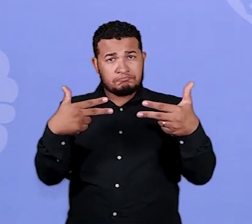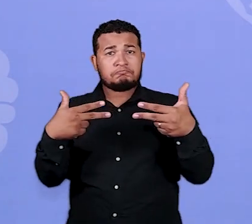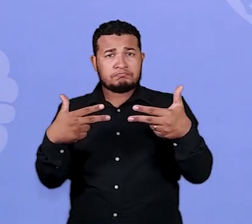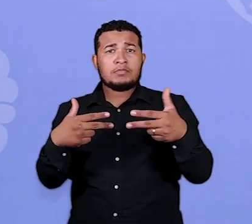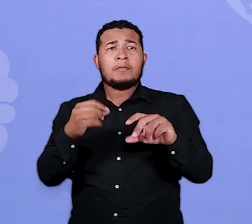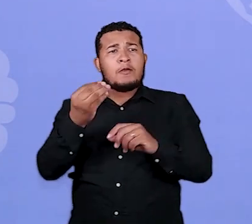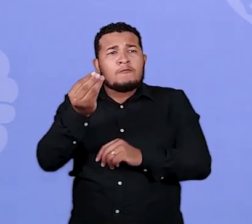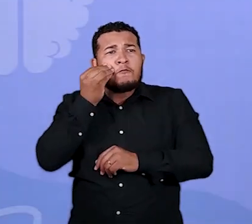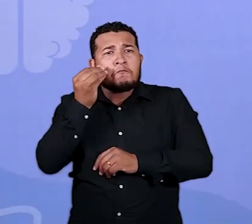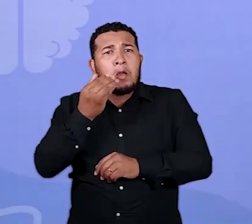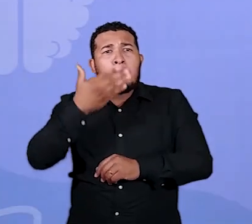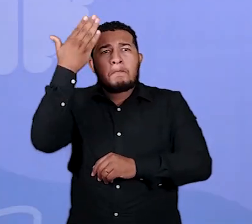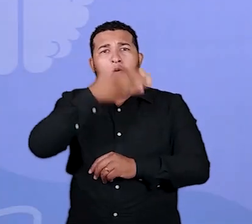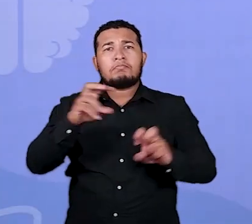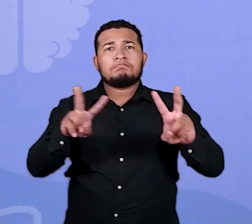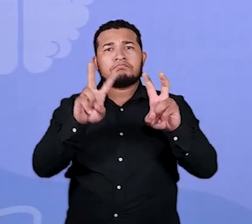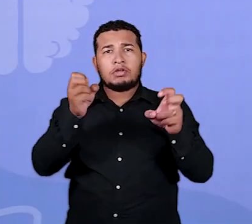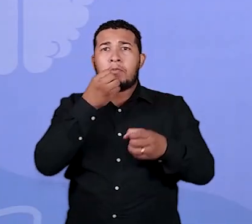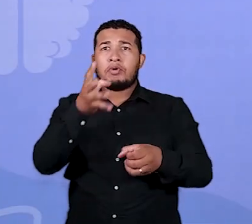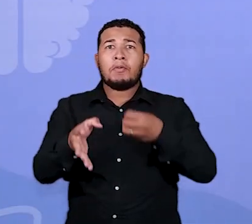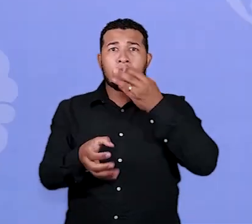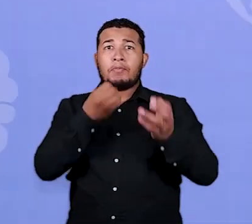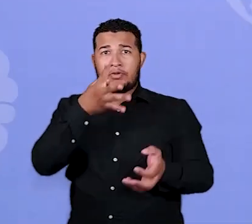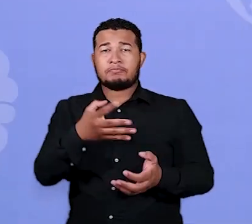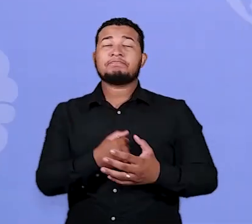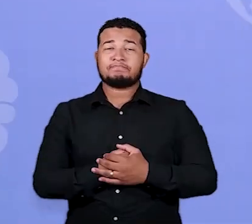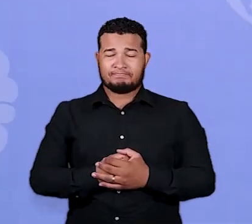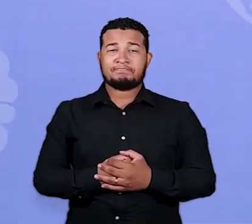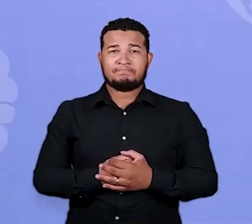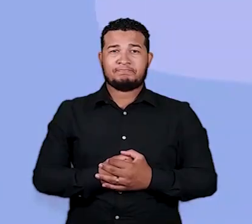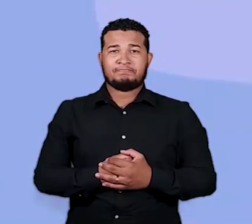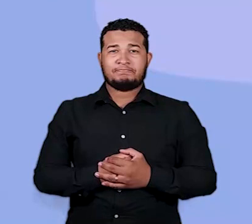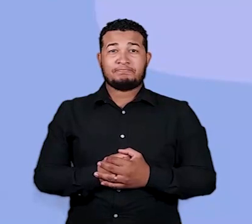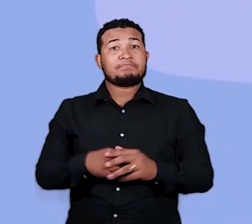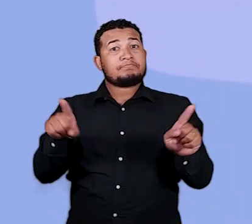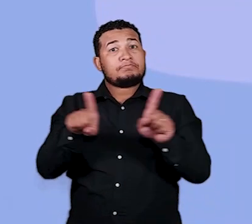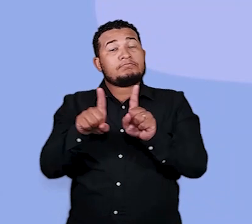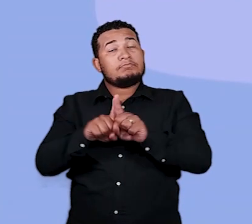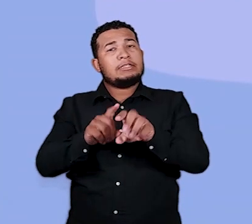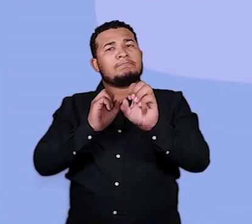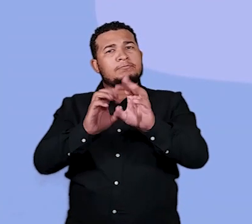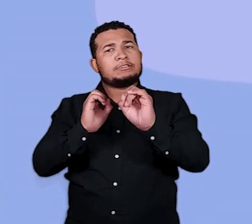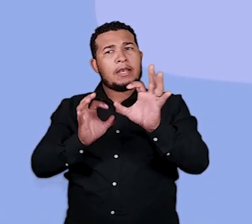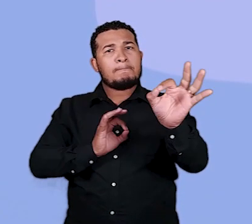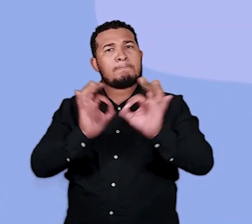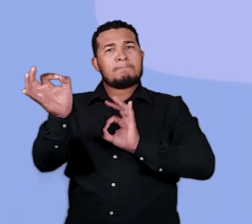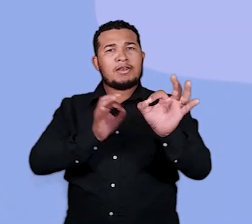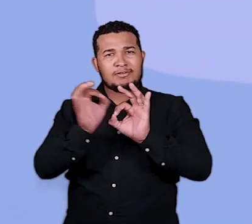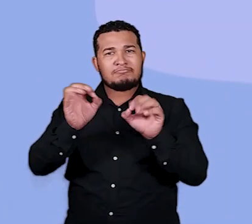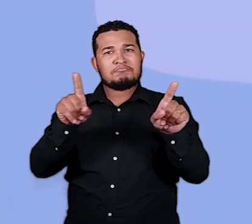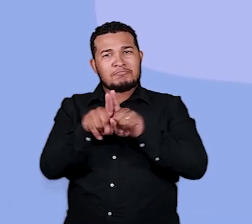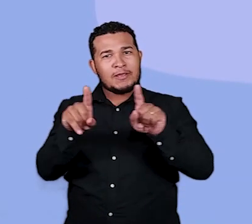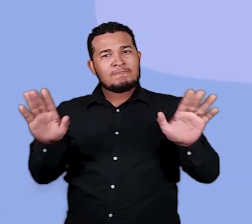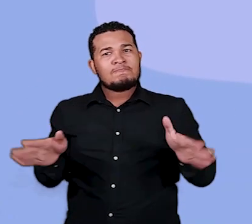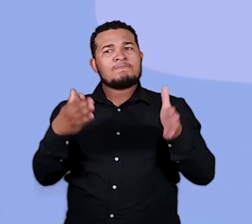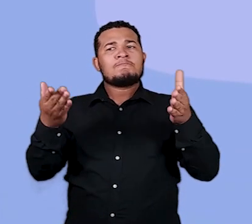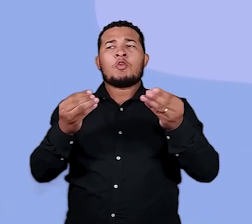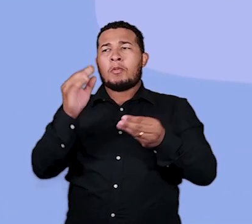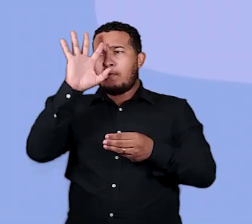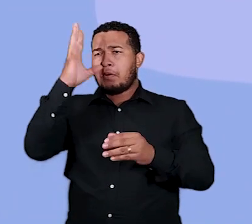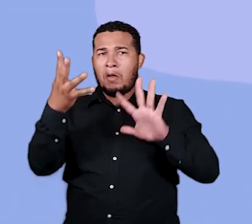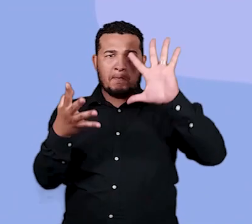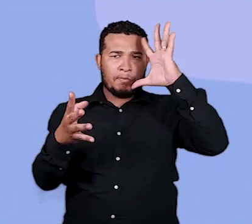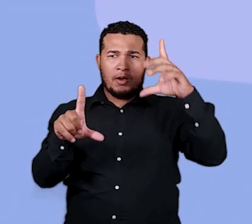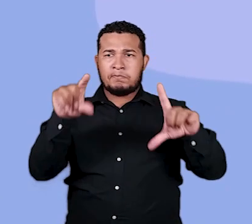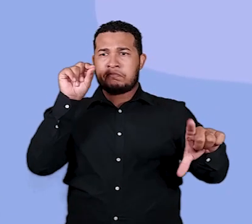eu estou falando com você acerca desses benefícios. Vamos voltar para a mesma tela. Ensina planejamento e melhora a